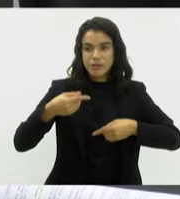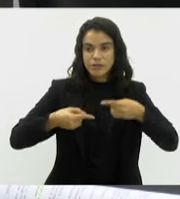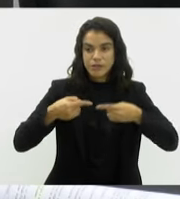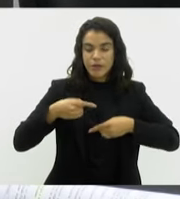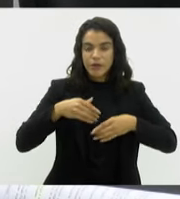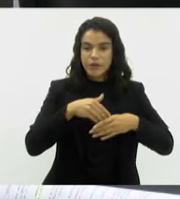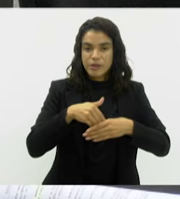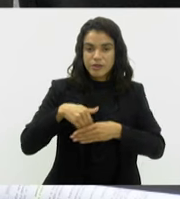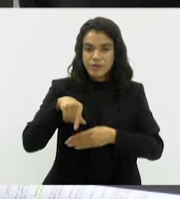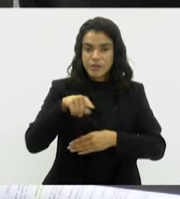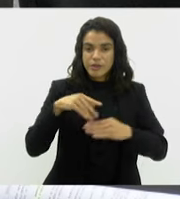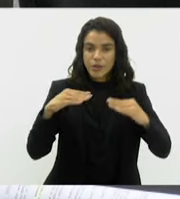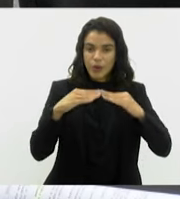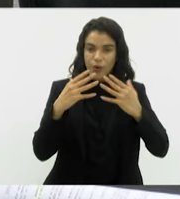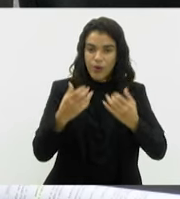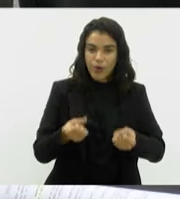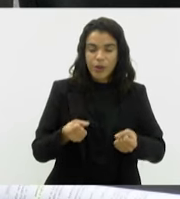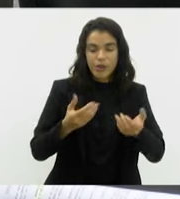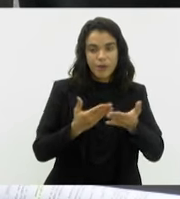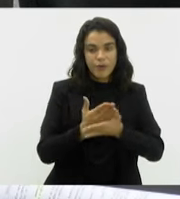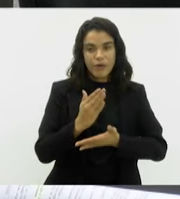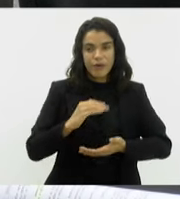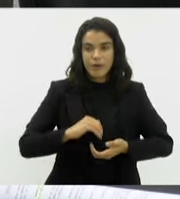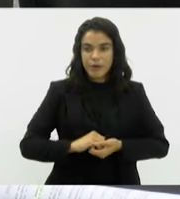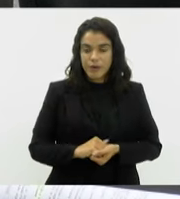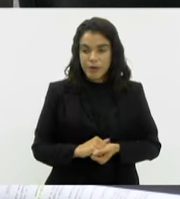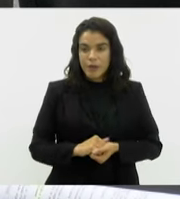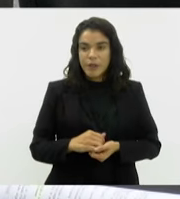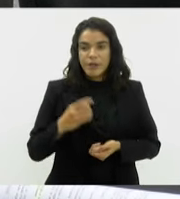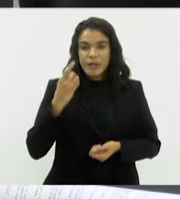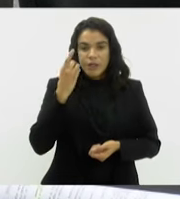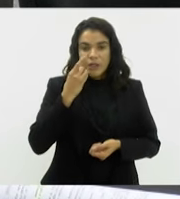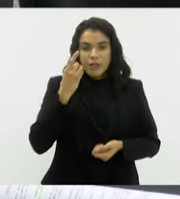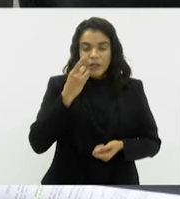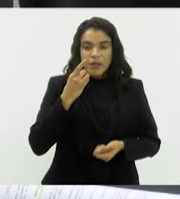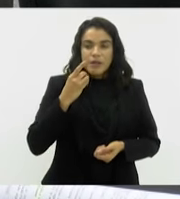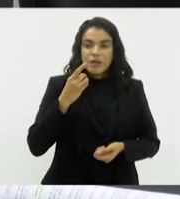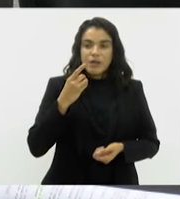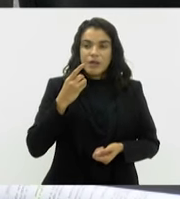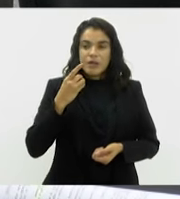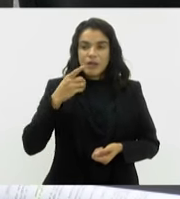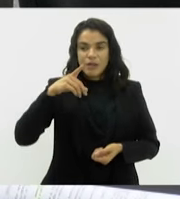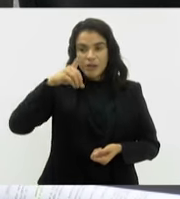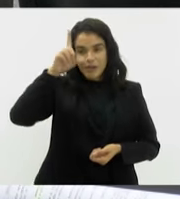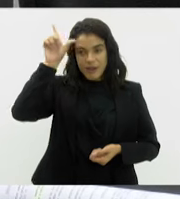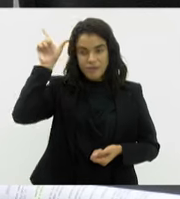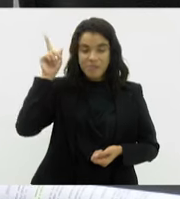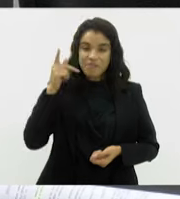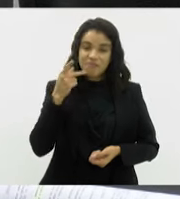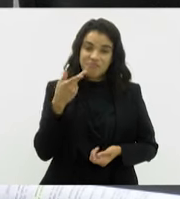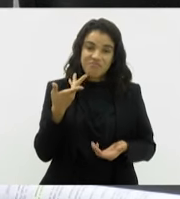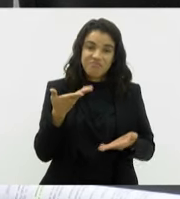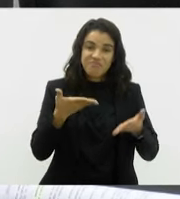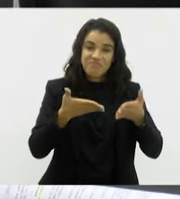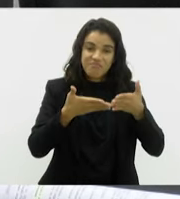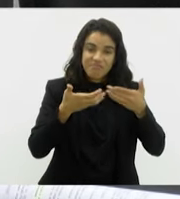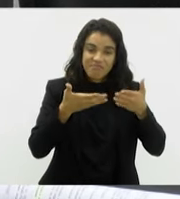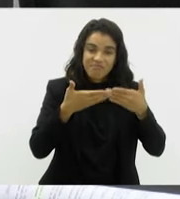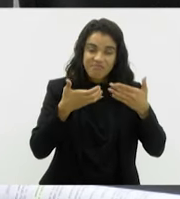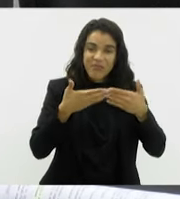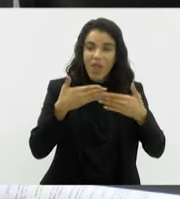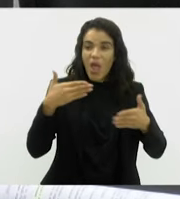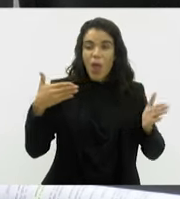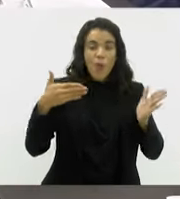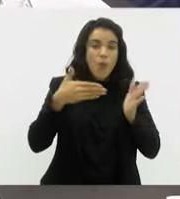em votação, senhores que aprovam, permaneçam como estão, aprovado. Deputado Luiz Paulo. Já está aqui o meu voto pronto pelo ativo, mas como é o último... É o